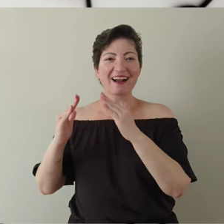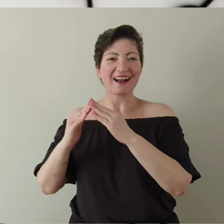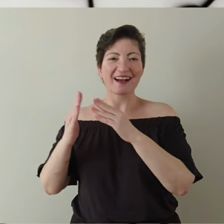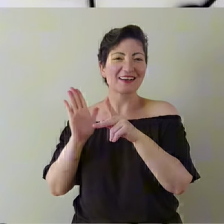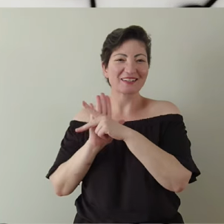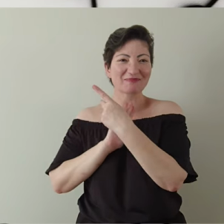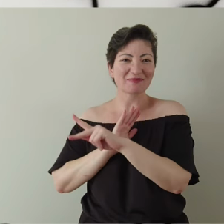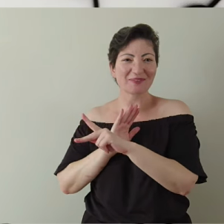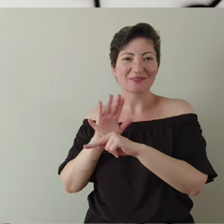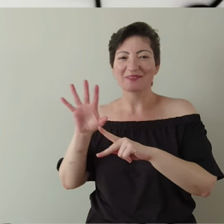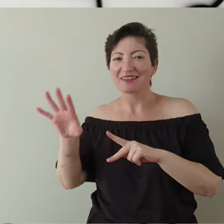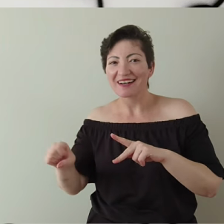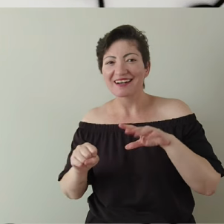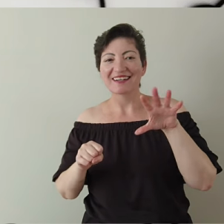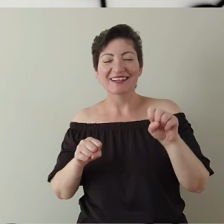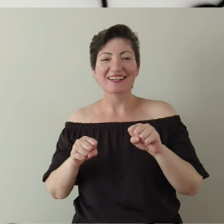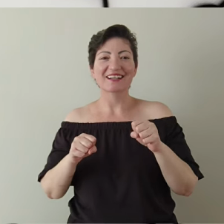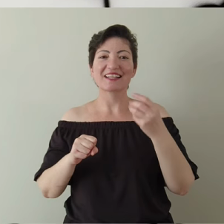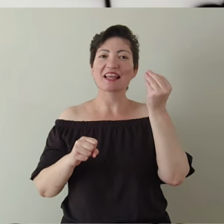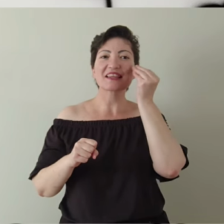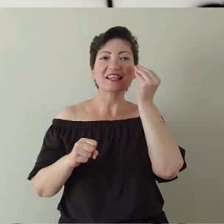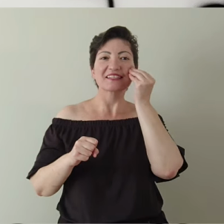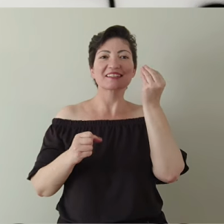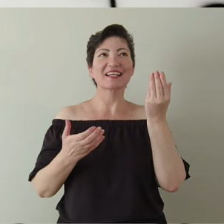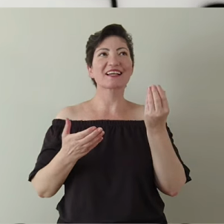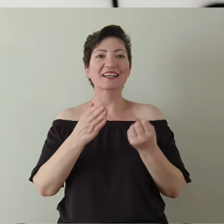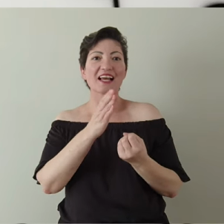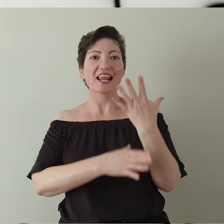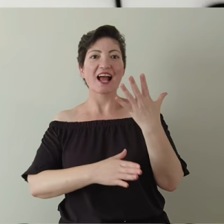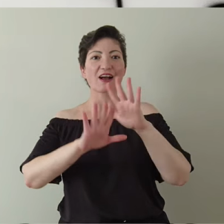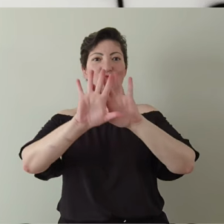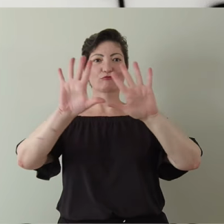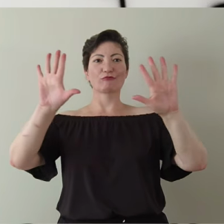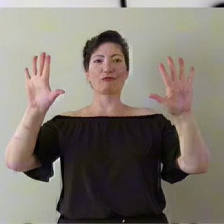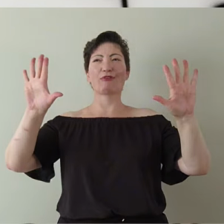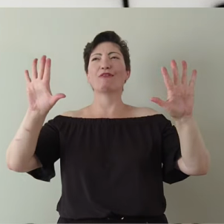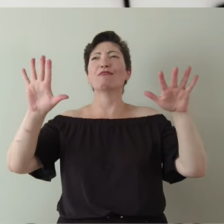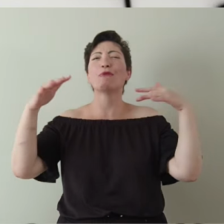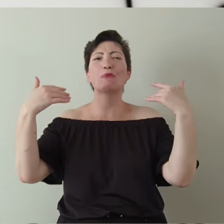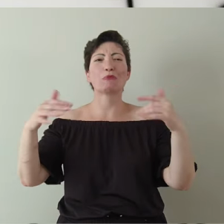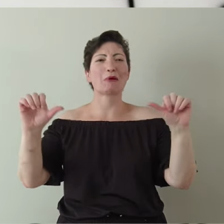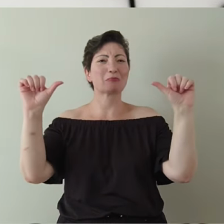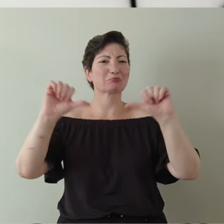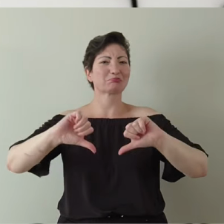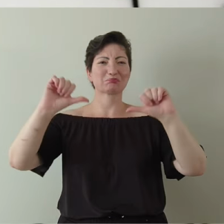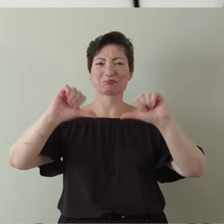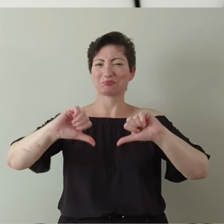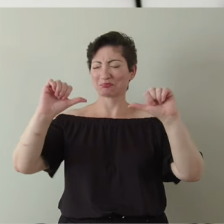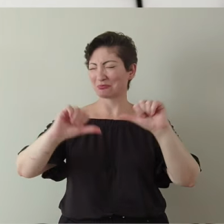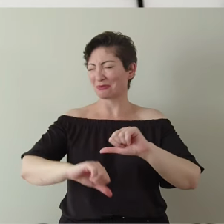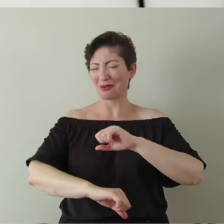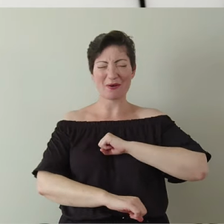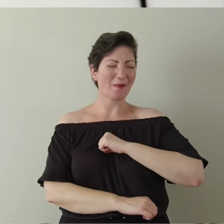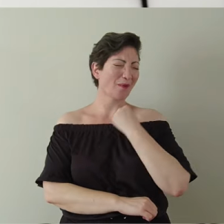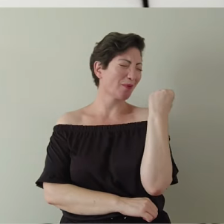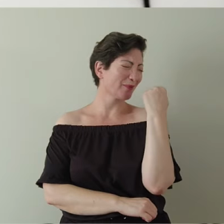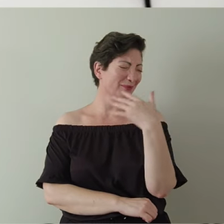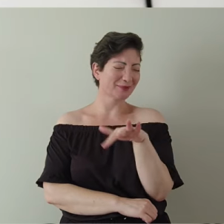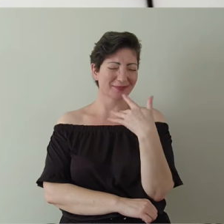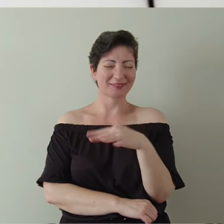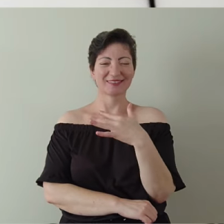começou a tentar criar um cenário. E eu me lembro que aquele cenário foi um fiasco, foi uma coisa